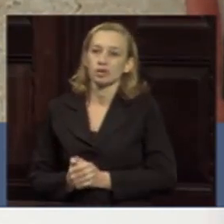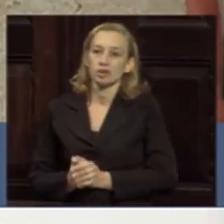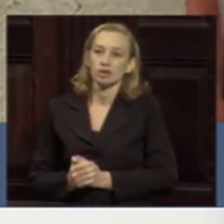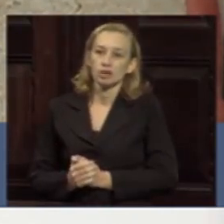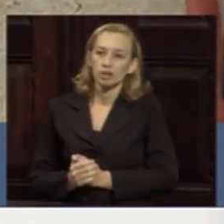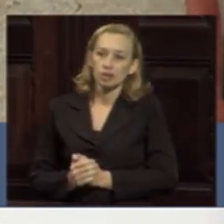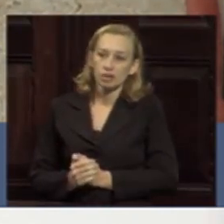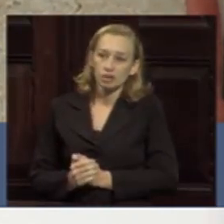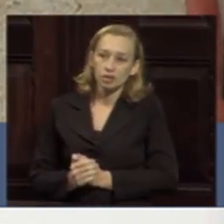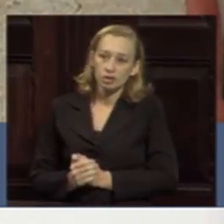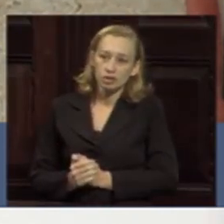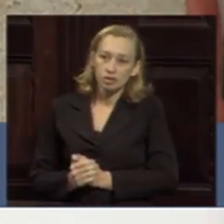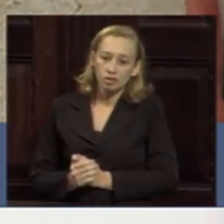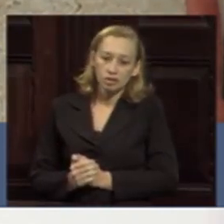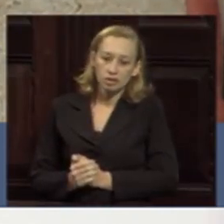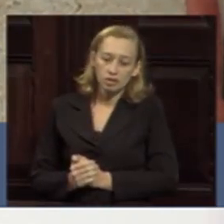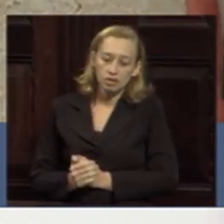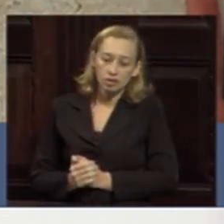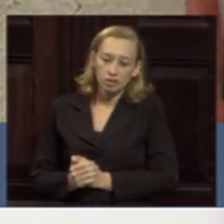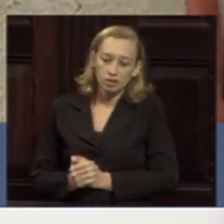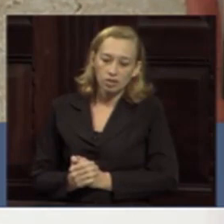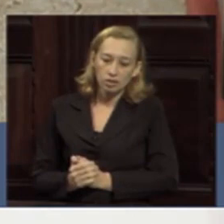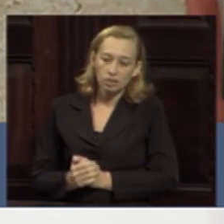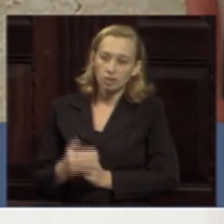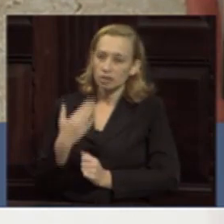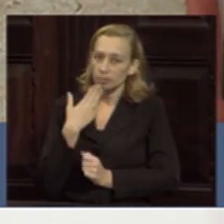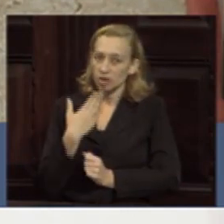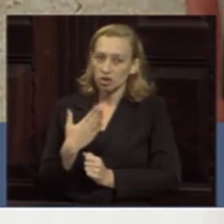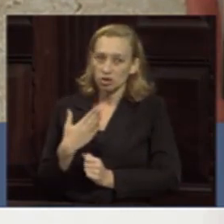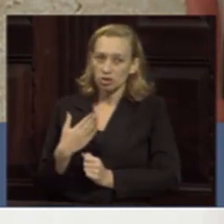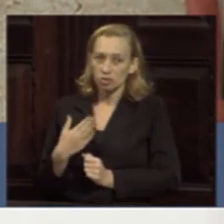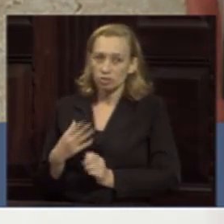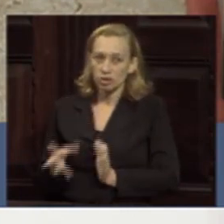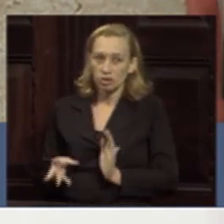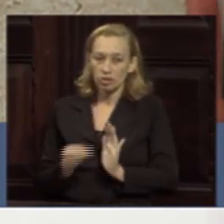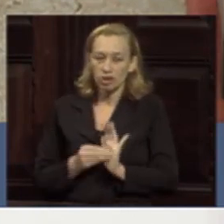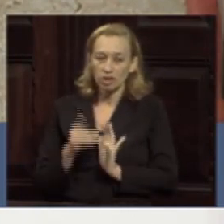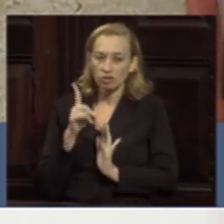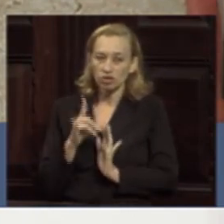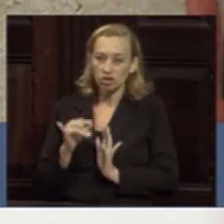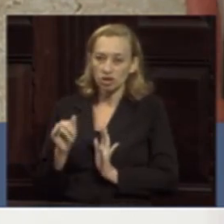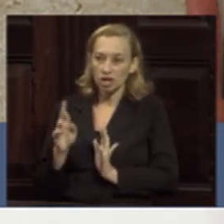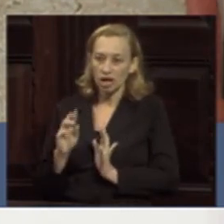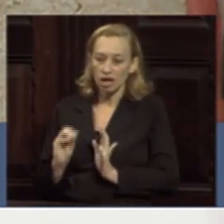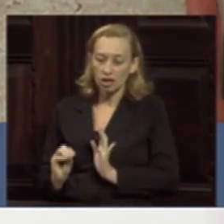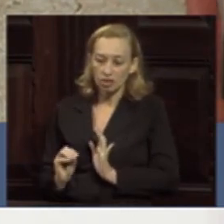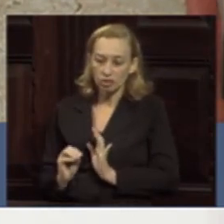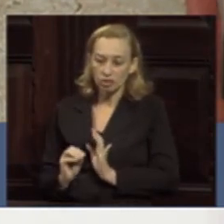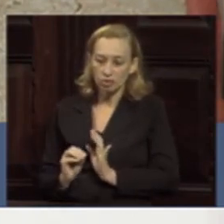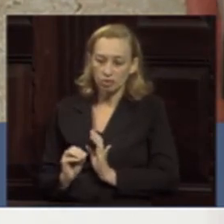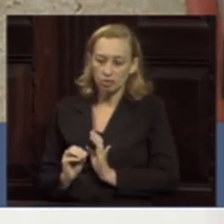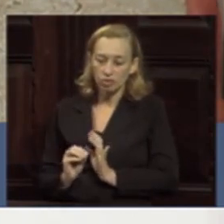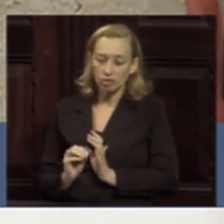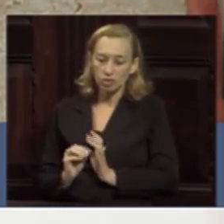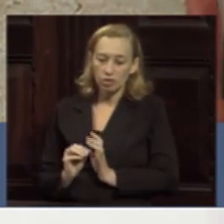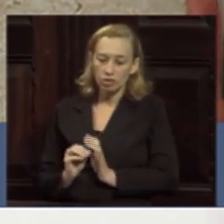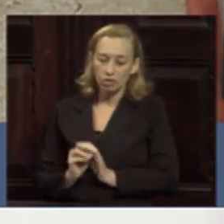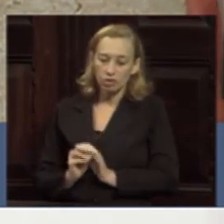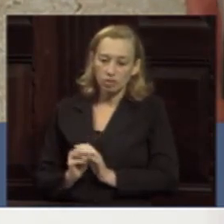pediu para transcrever no Diário Oficial uma sentença que ele tinha conseguido